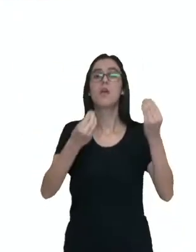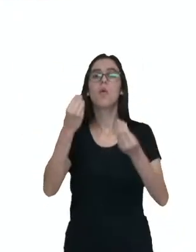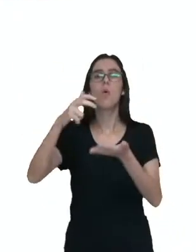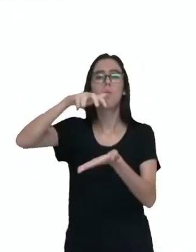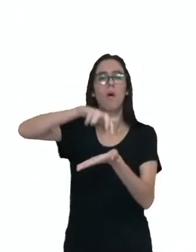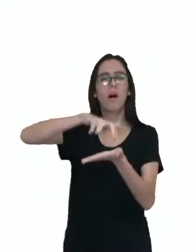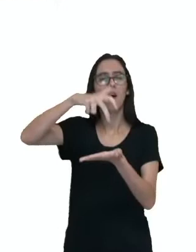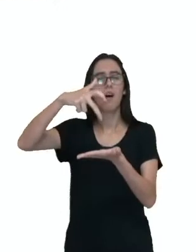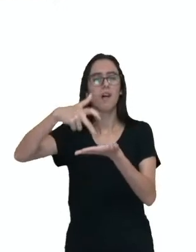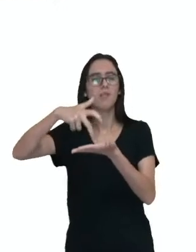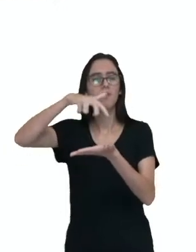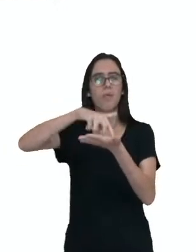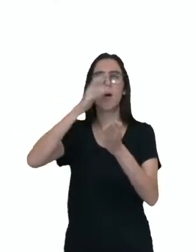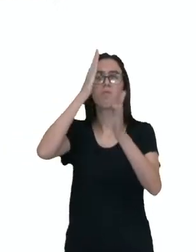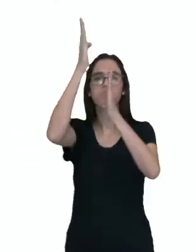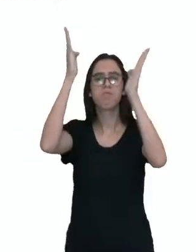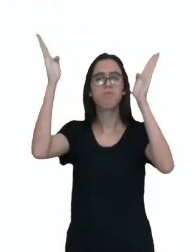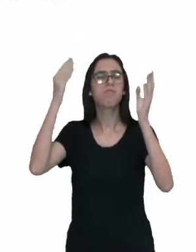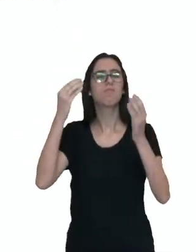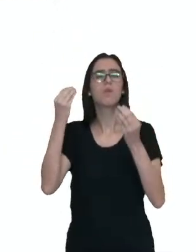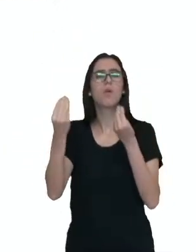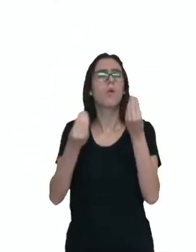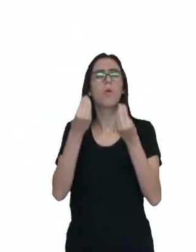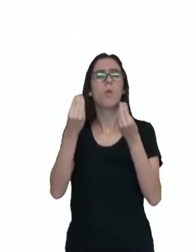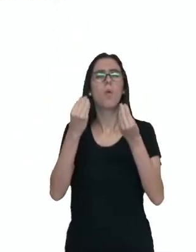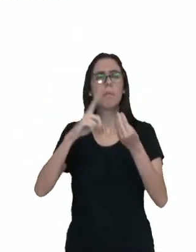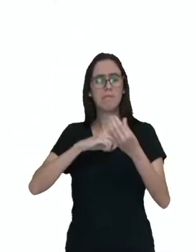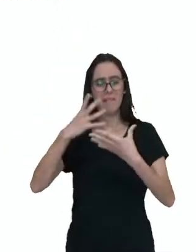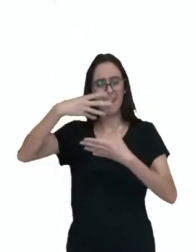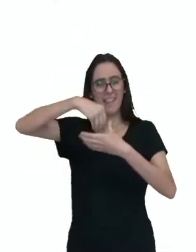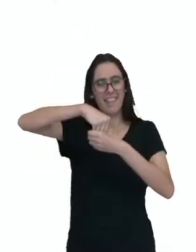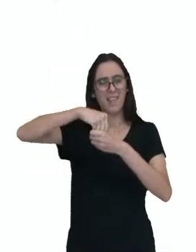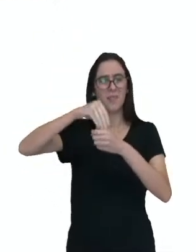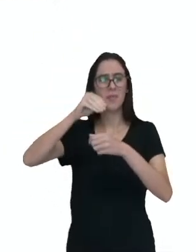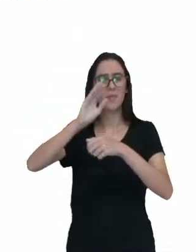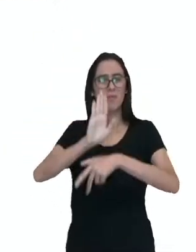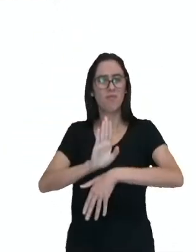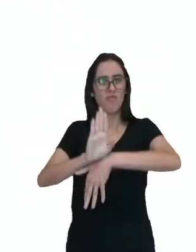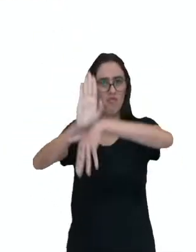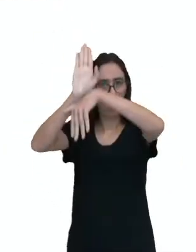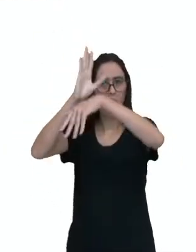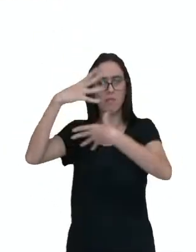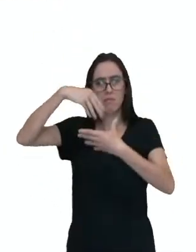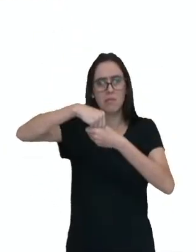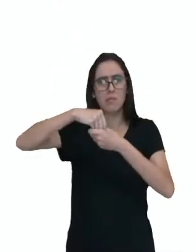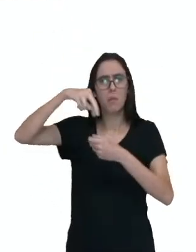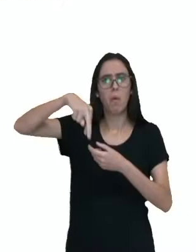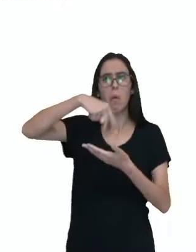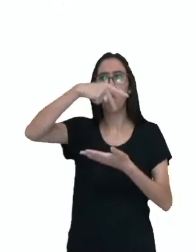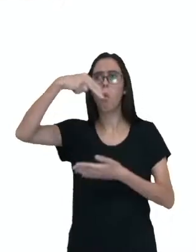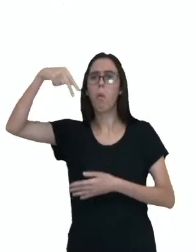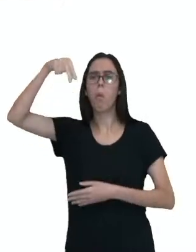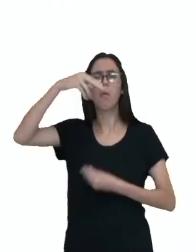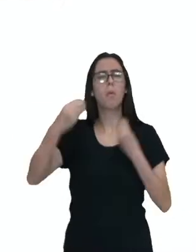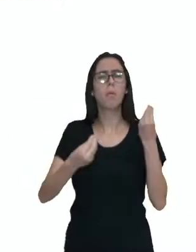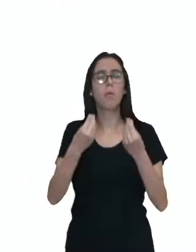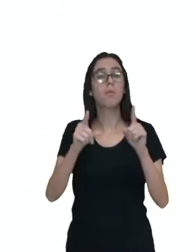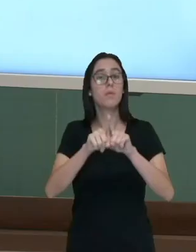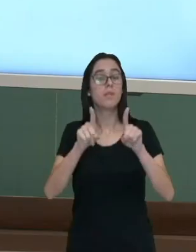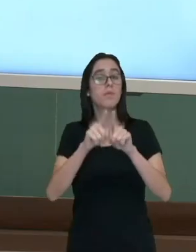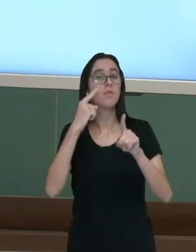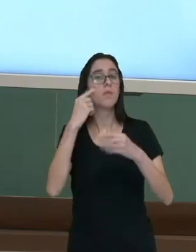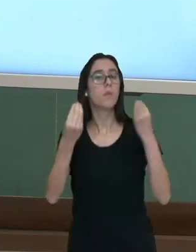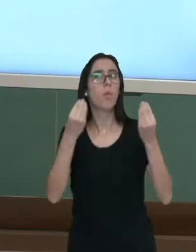Internacional flutuam durante suas missões, compreender a influência do Sol e da Lua na formação de marés e calcular a velocidade de escape